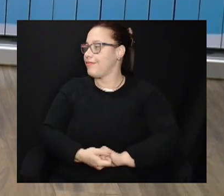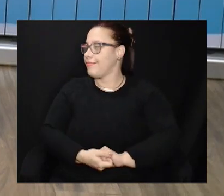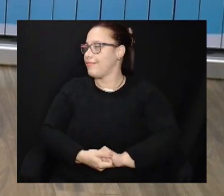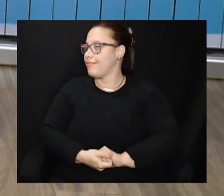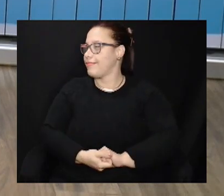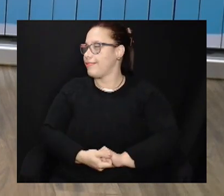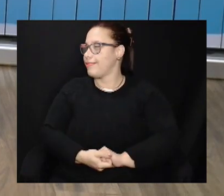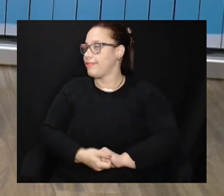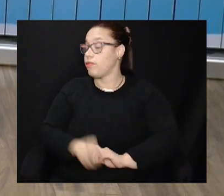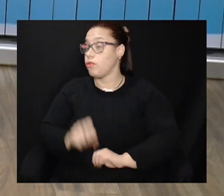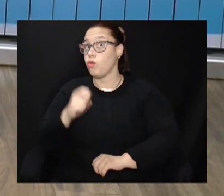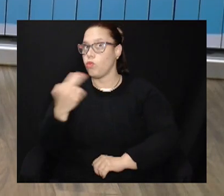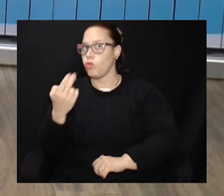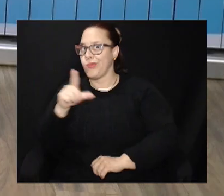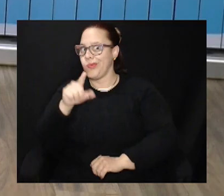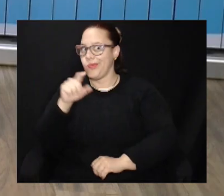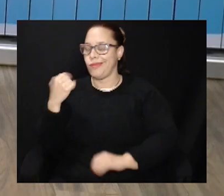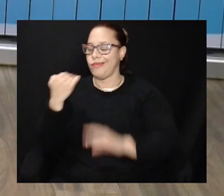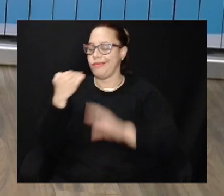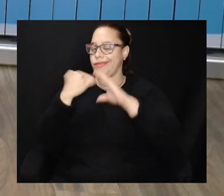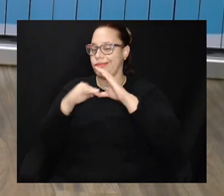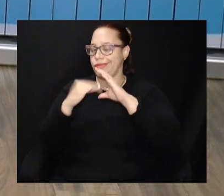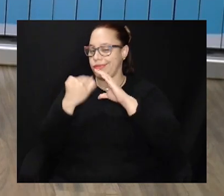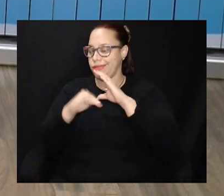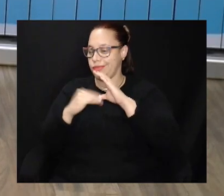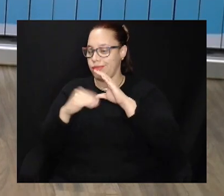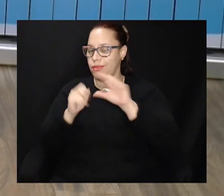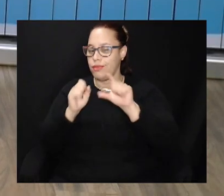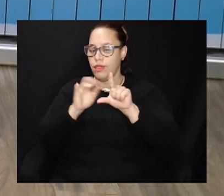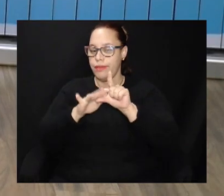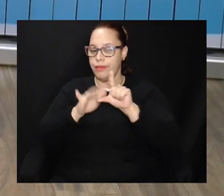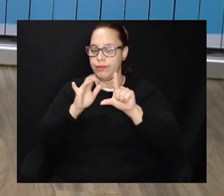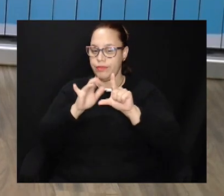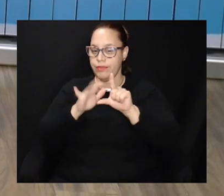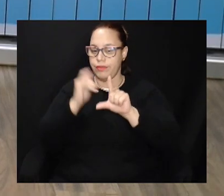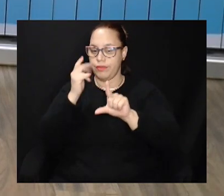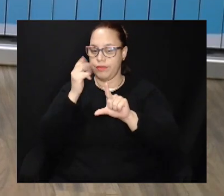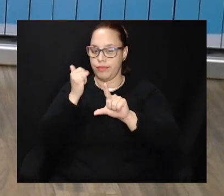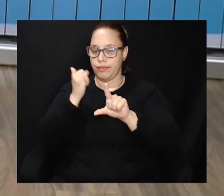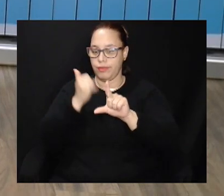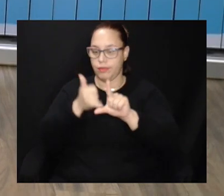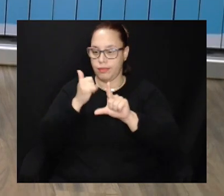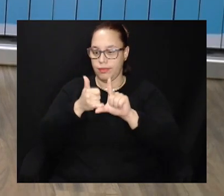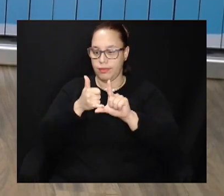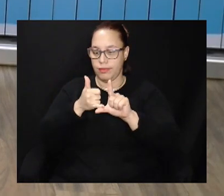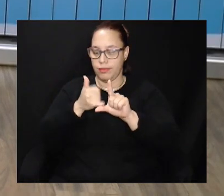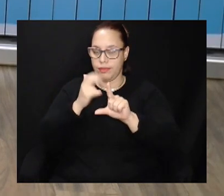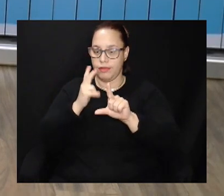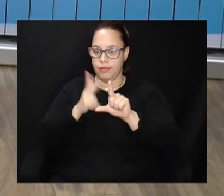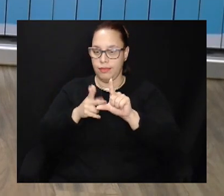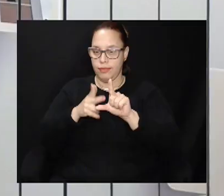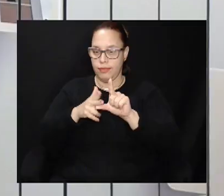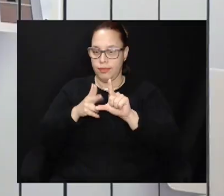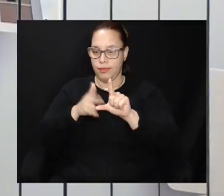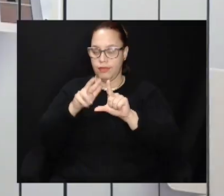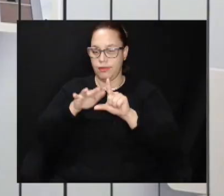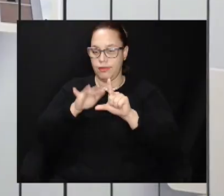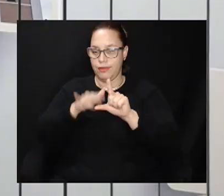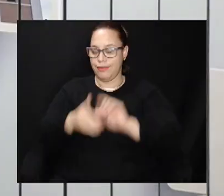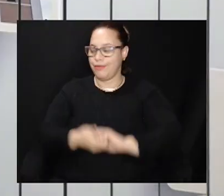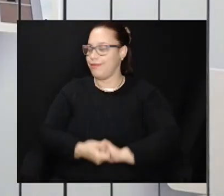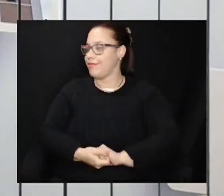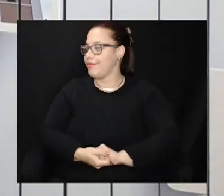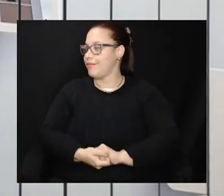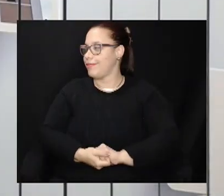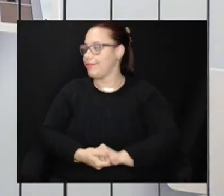978293776 ou você pode mandar a sua mensagem apontando a câmera do seu celular para o QR Code. Olha